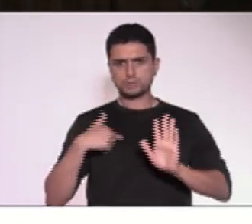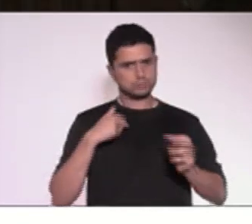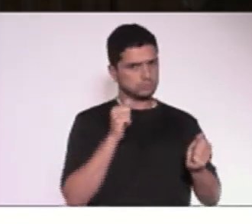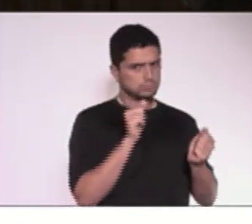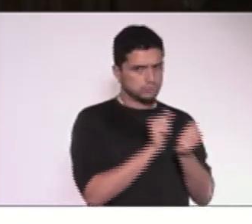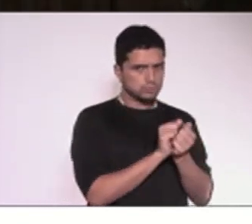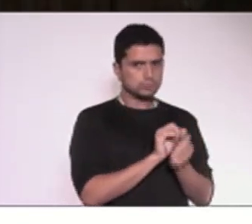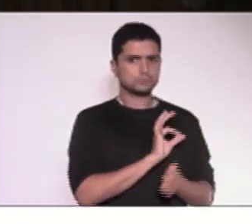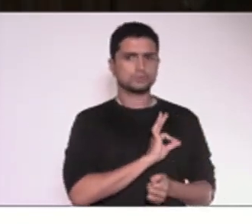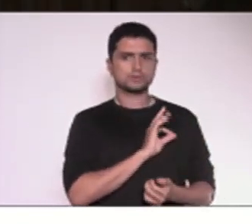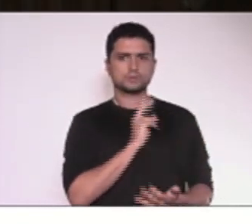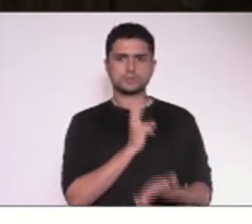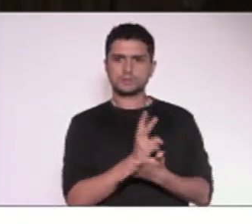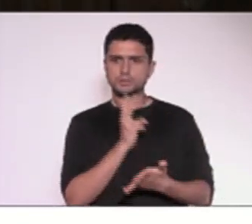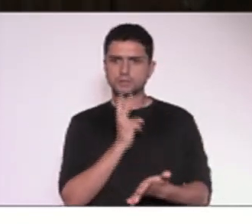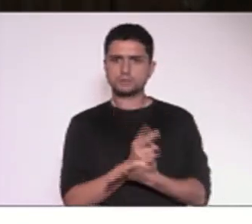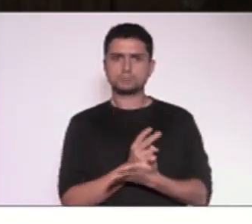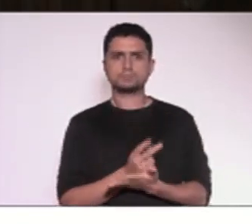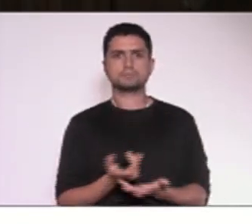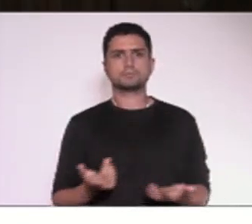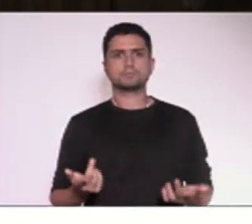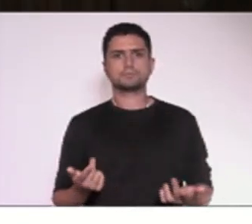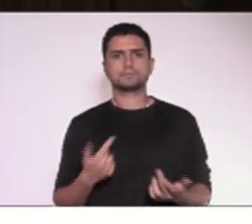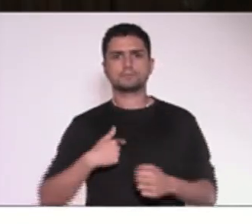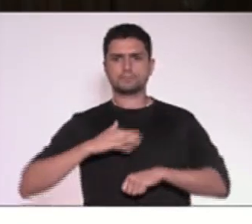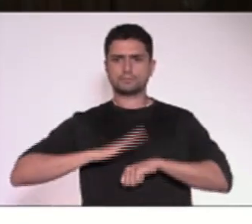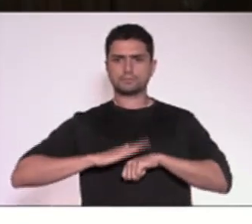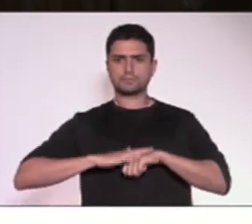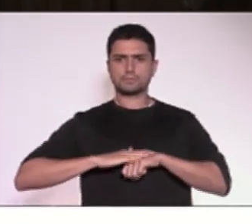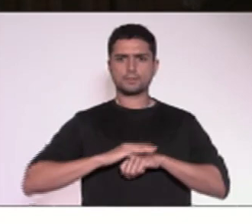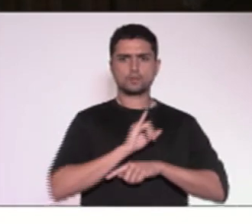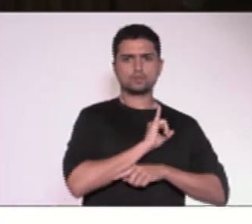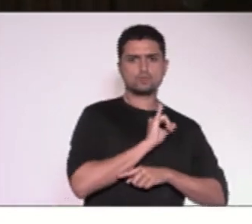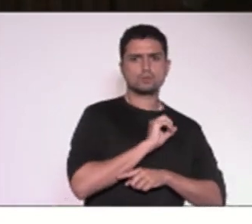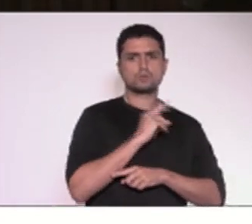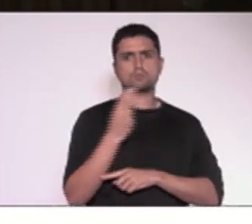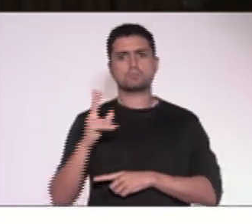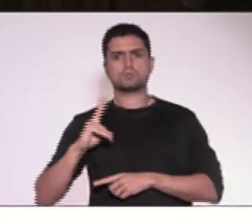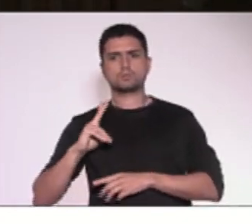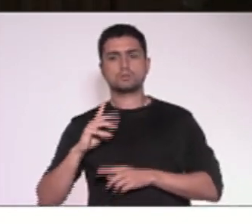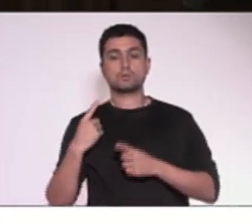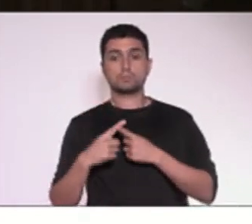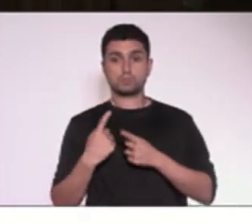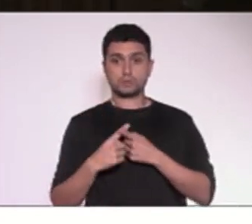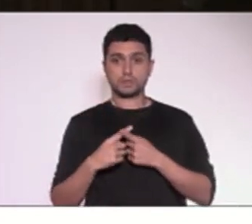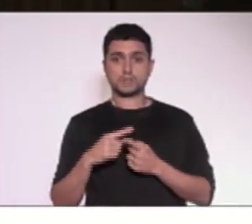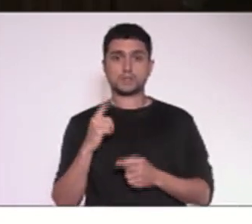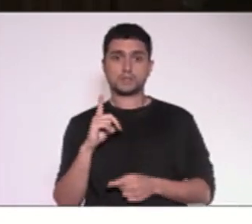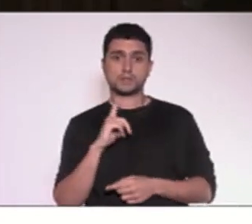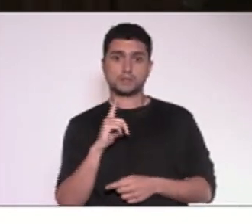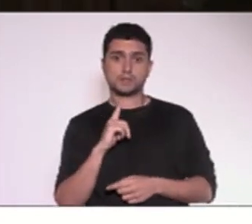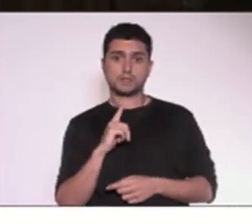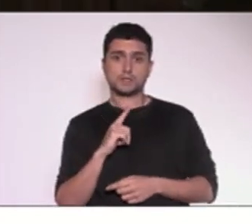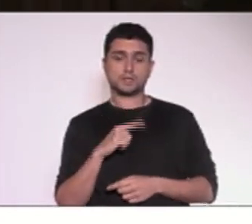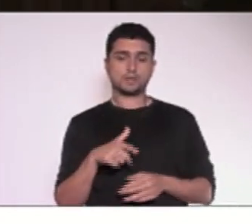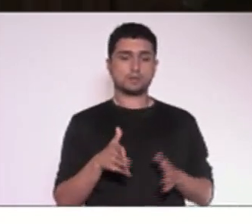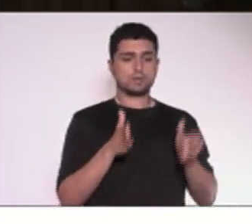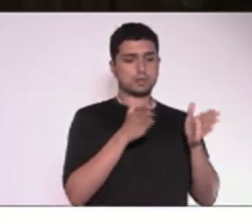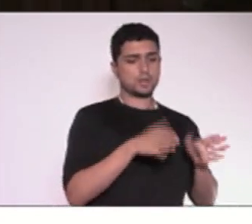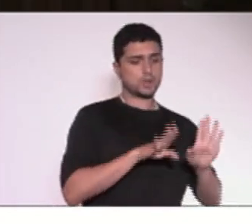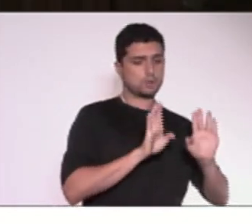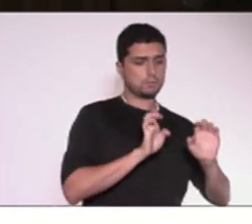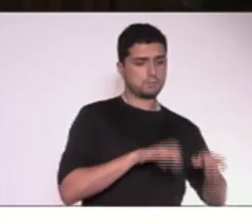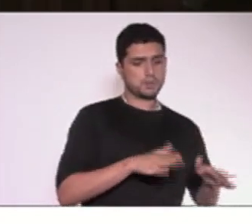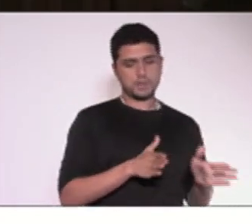seja pessoal, seja institucional. Sabe por quê? Porque nós só temos dois lados, o do bem e do mal, e a gente tem